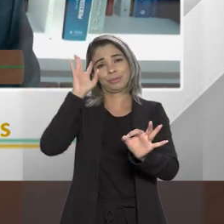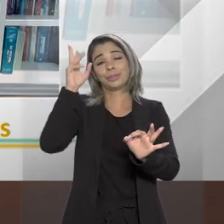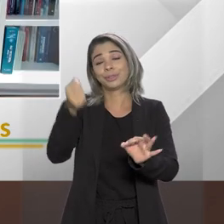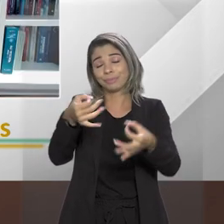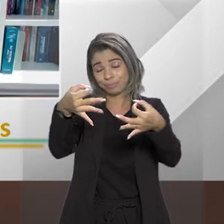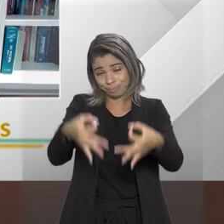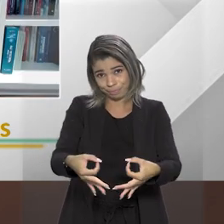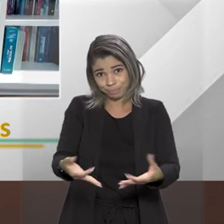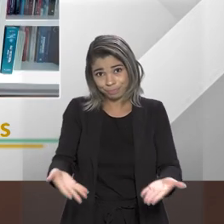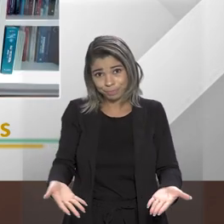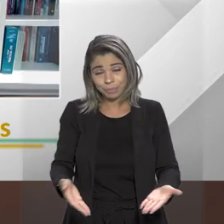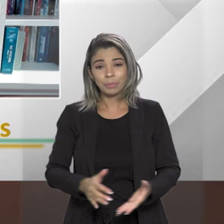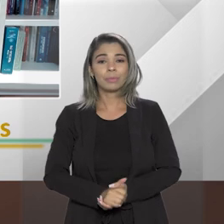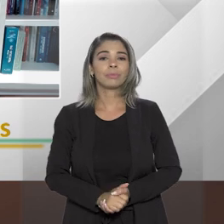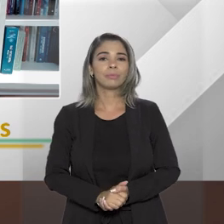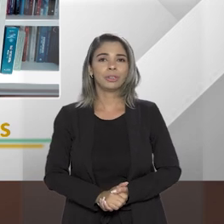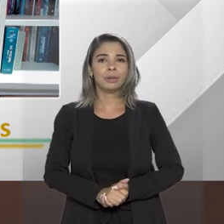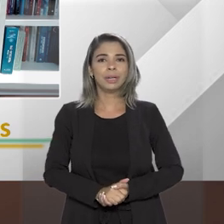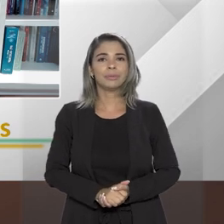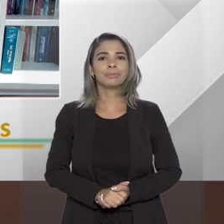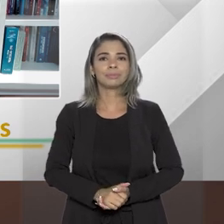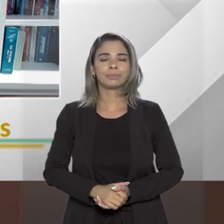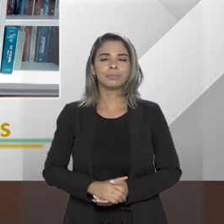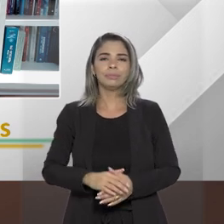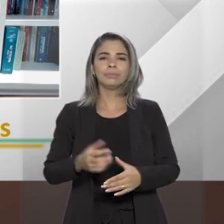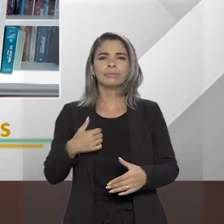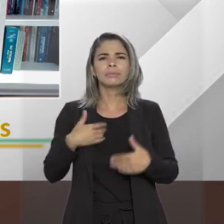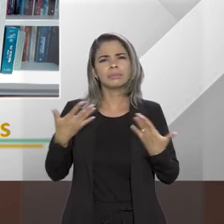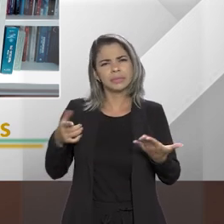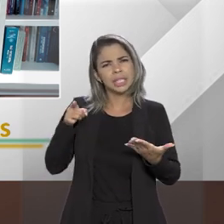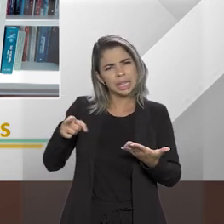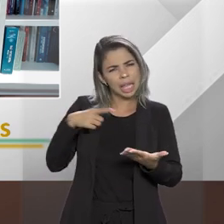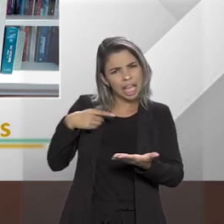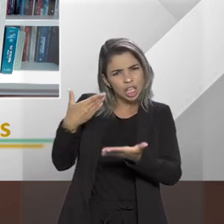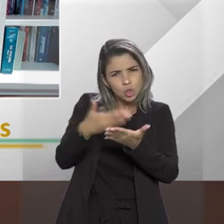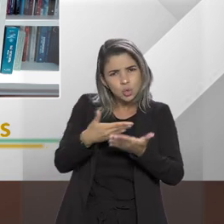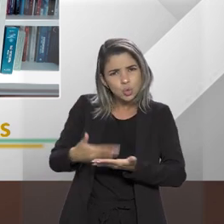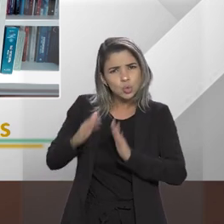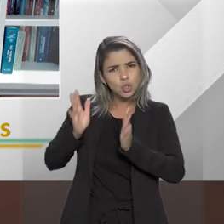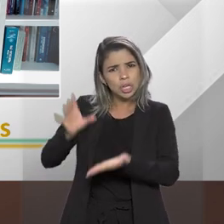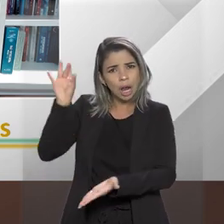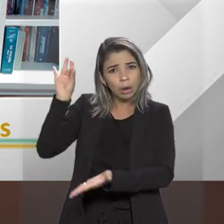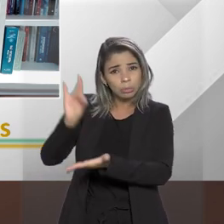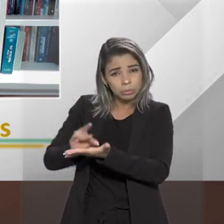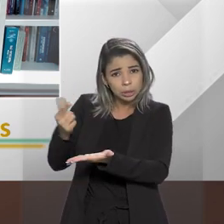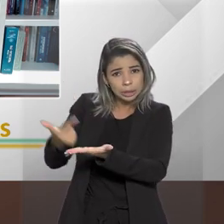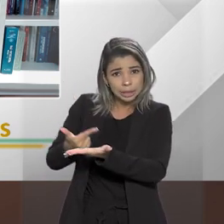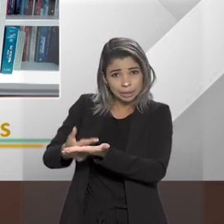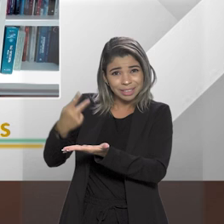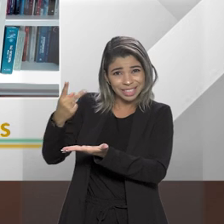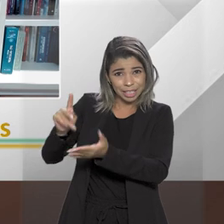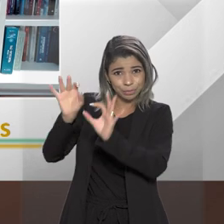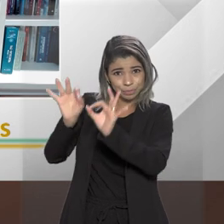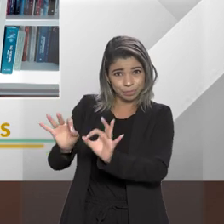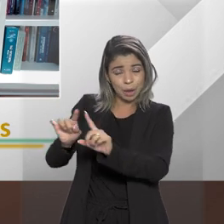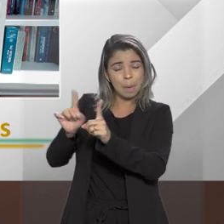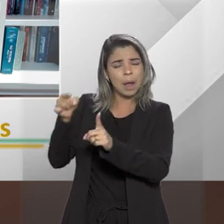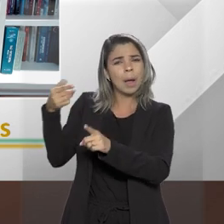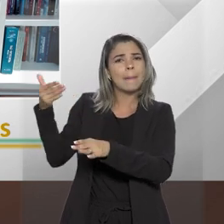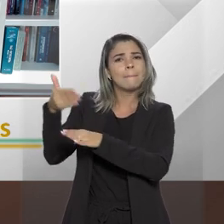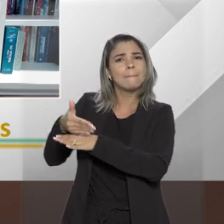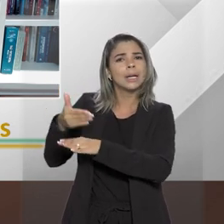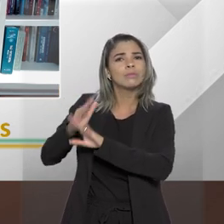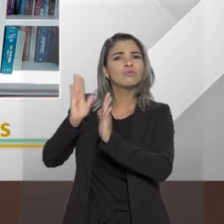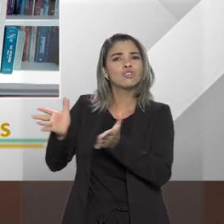juízes. Professor Fred, você já mencionou aí que está dedicando estudos à concretização de um livro. Então, nessa toada, você inclusive participou